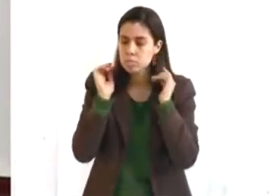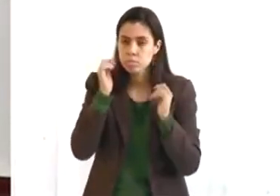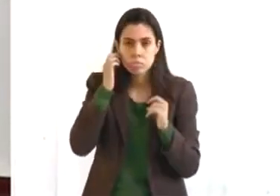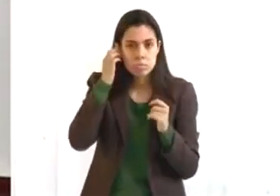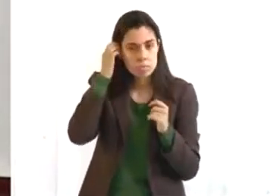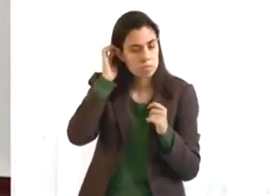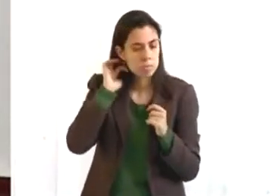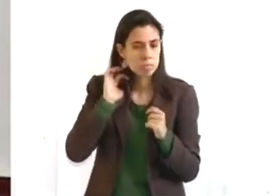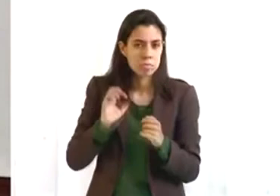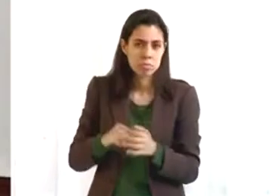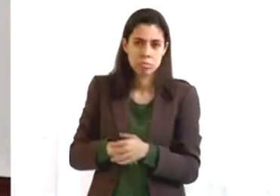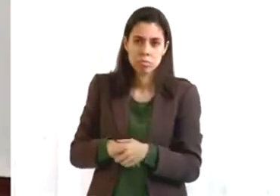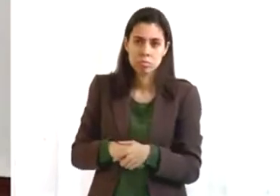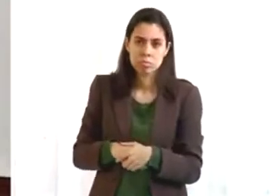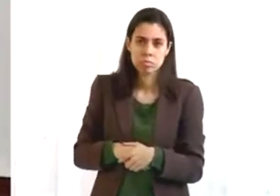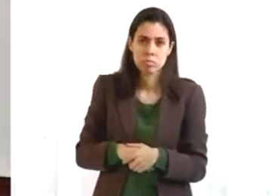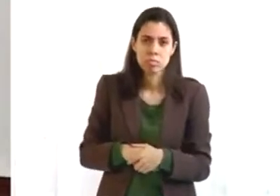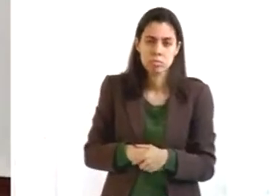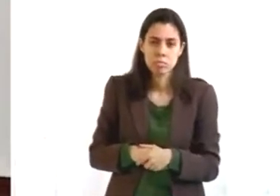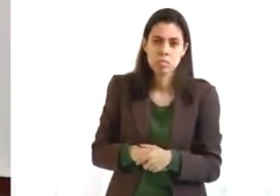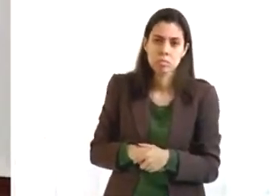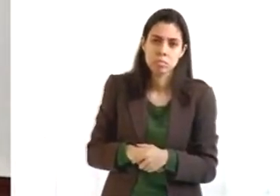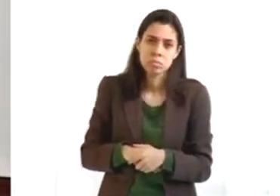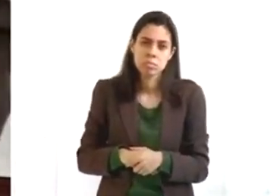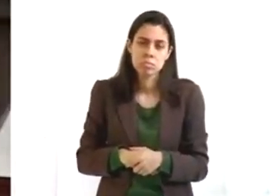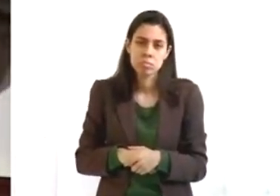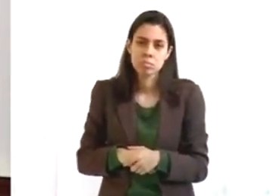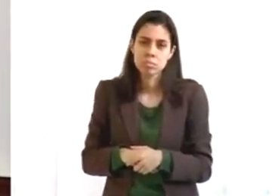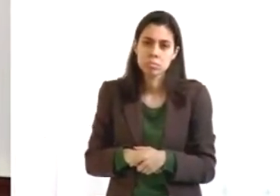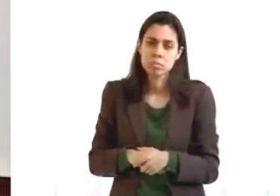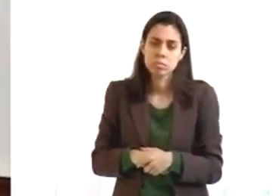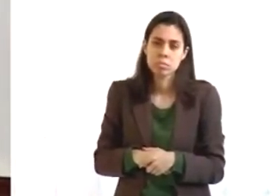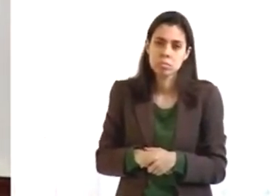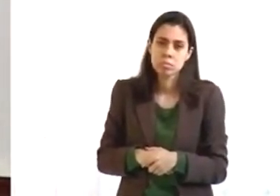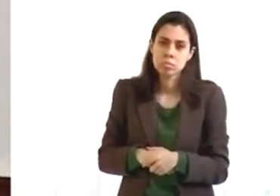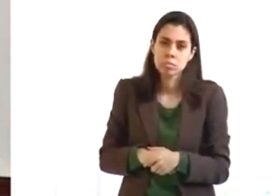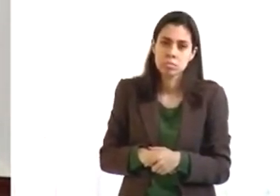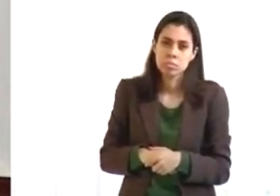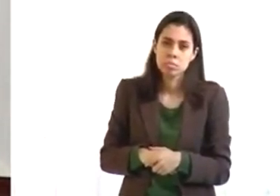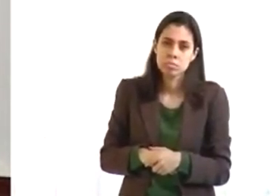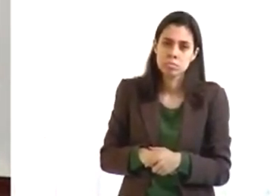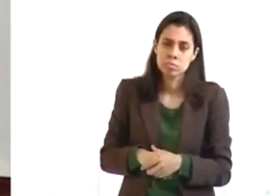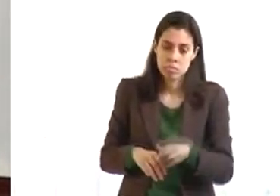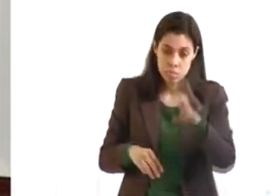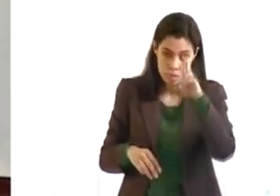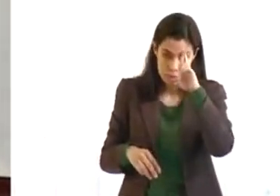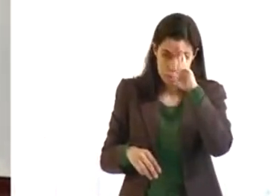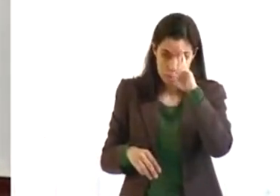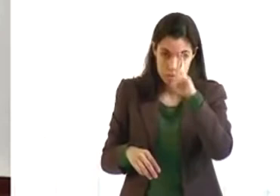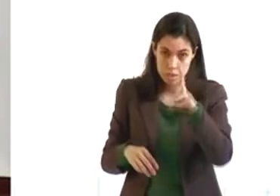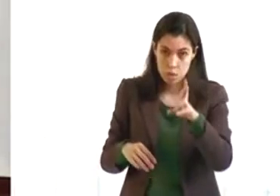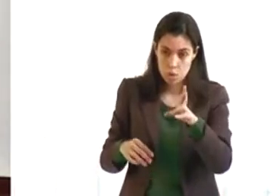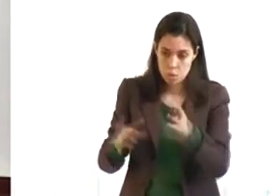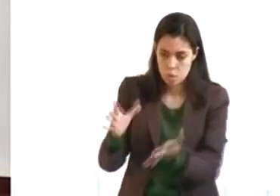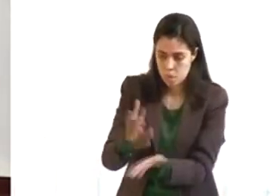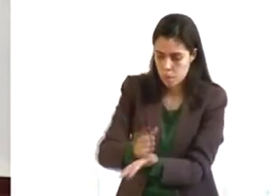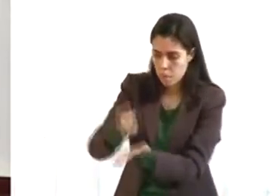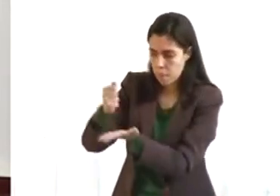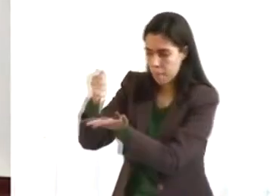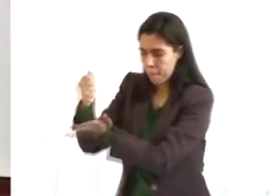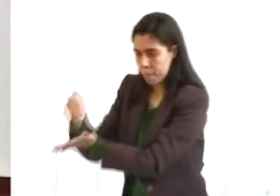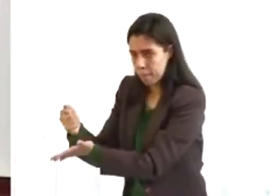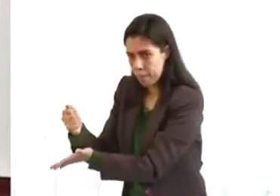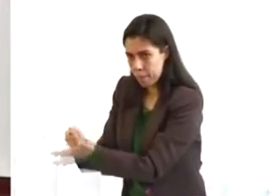com Filipe dentro da carruagem, mas agora o Senhor vai trazer novamente Filipe para a região norte, e ele